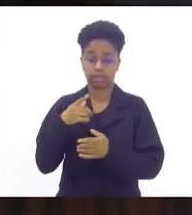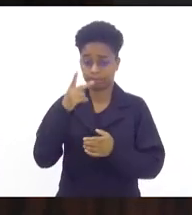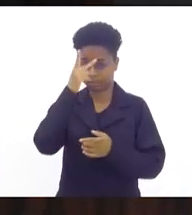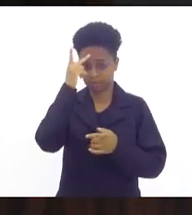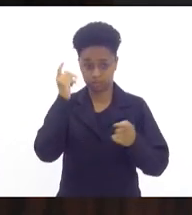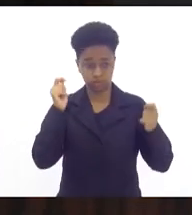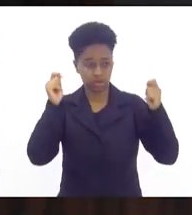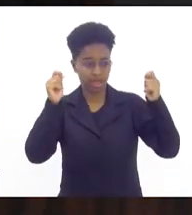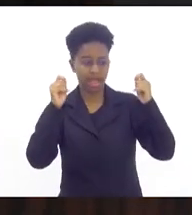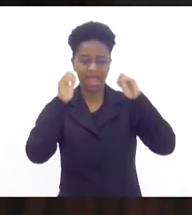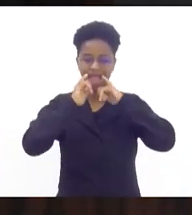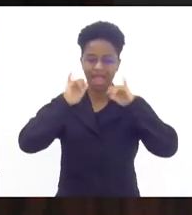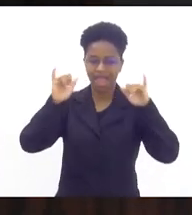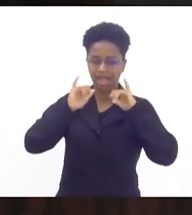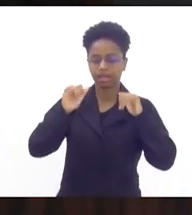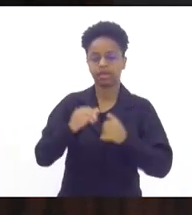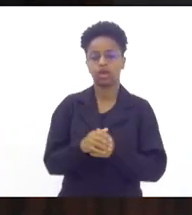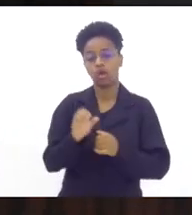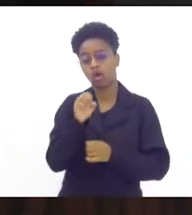torcedores